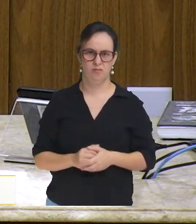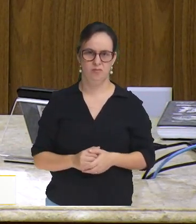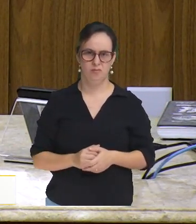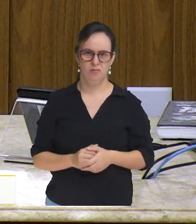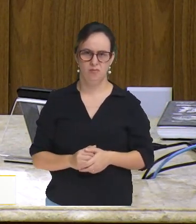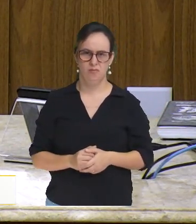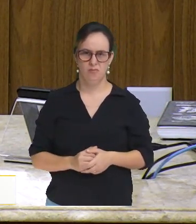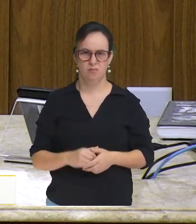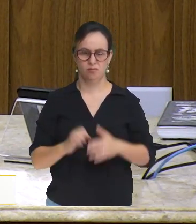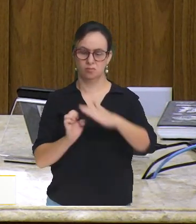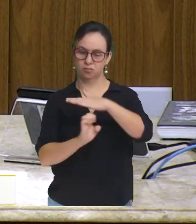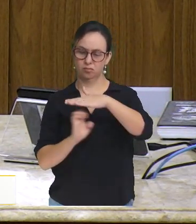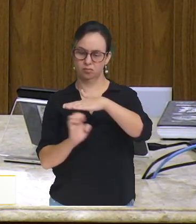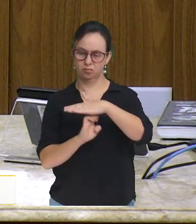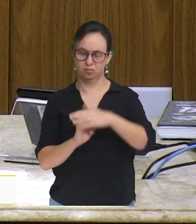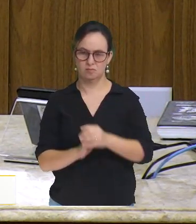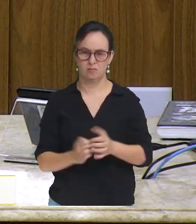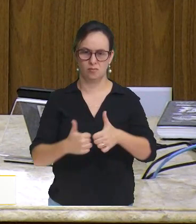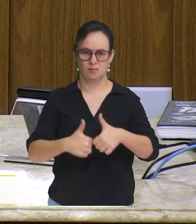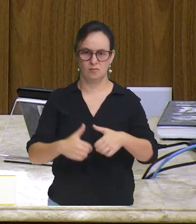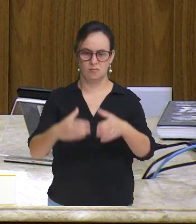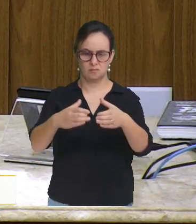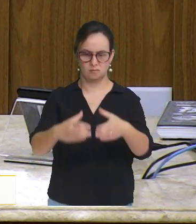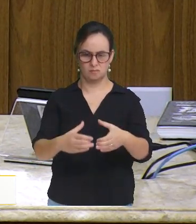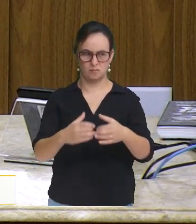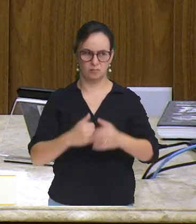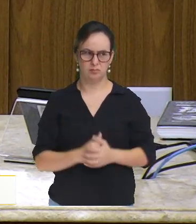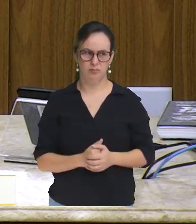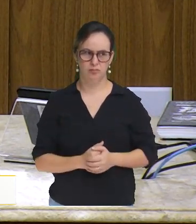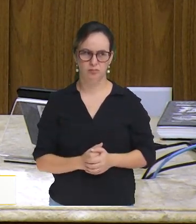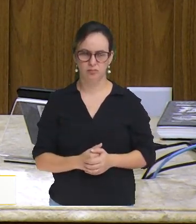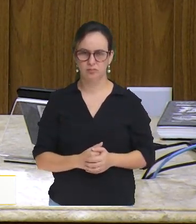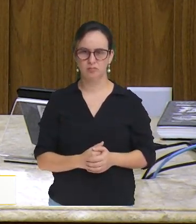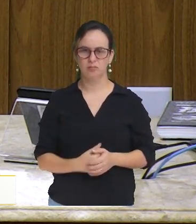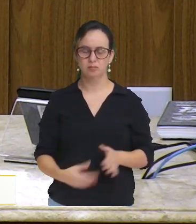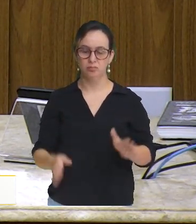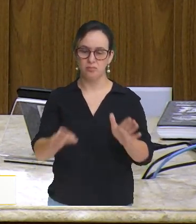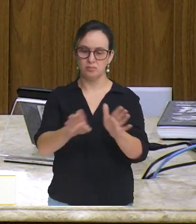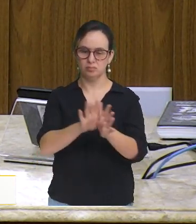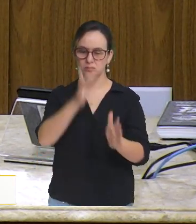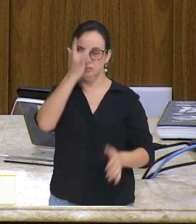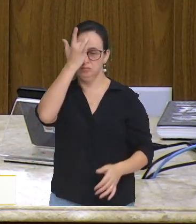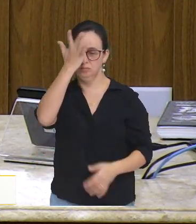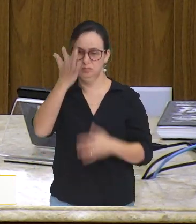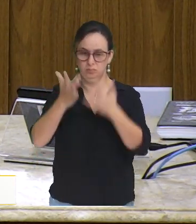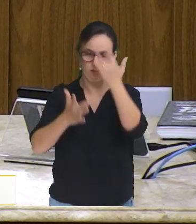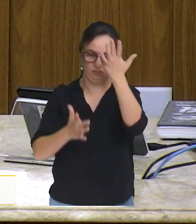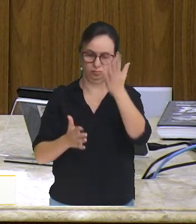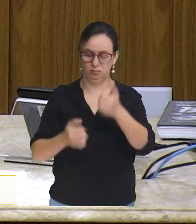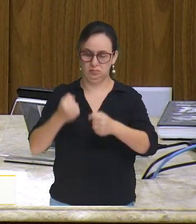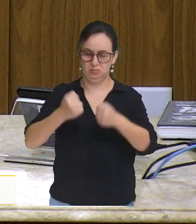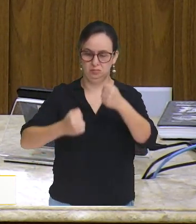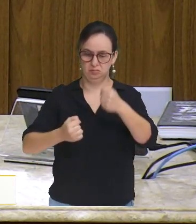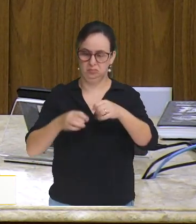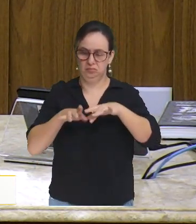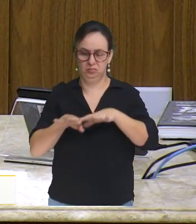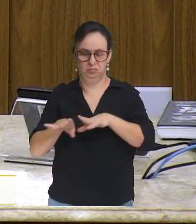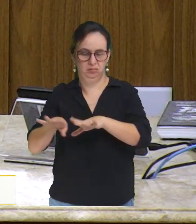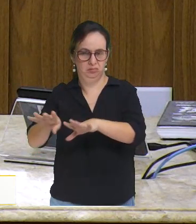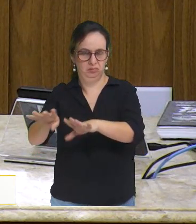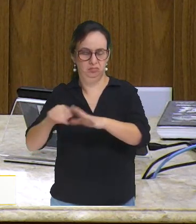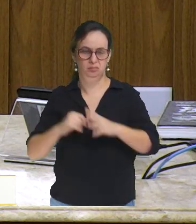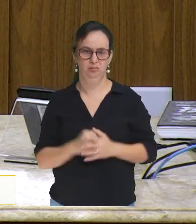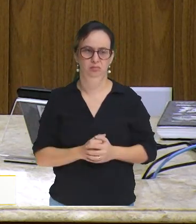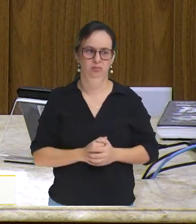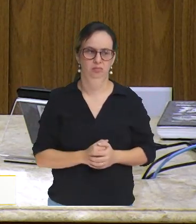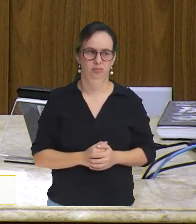naquele empreendimento do município, dando facilidade de entrada e saída de veículos, de colaboradores, etc.,